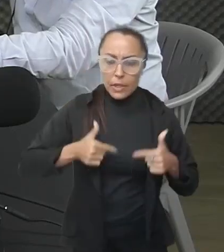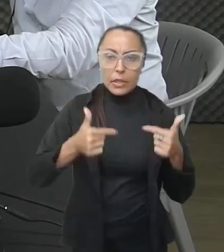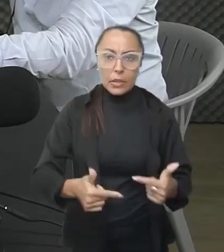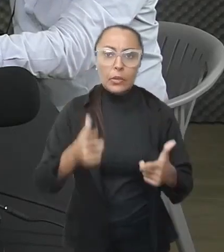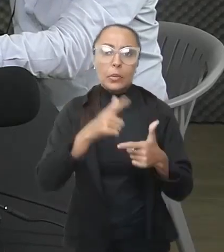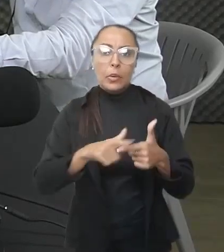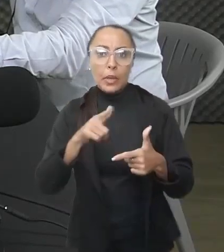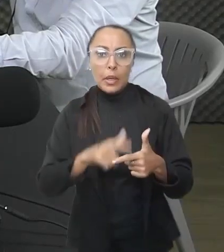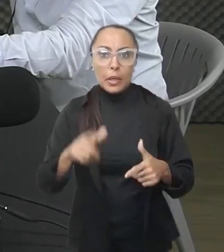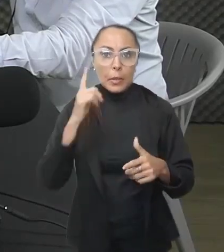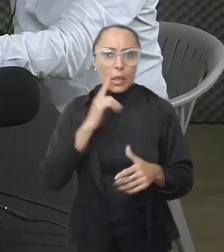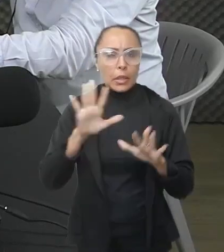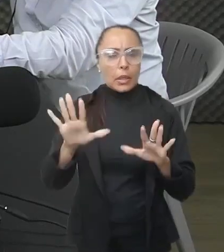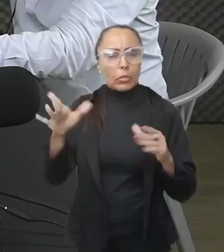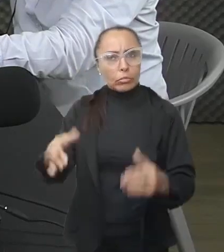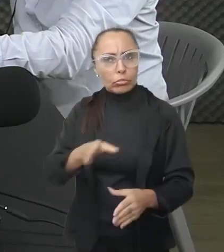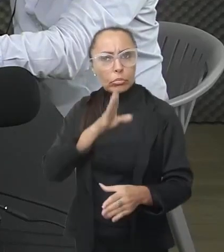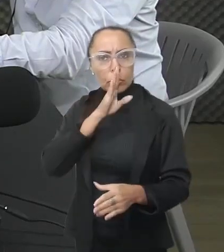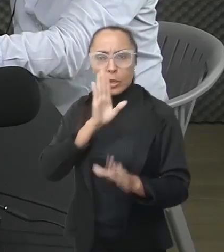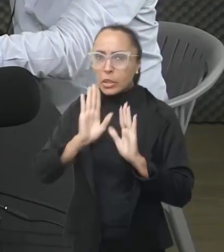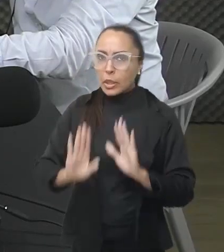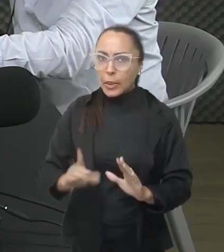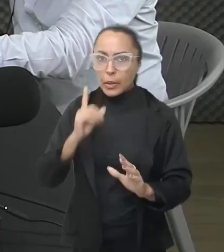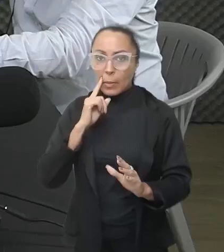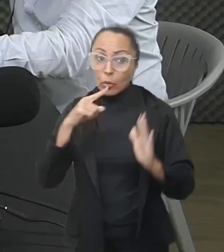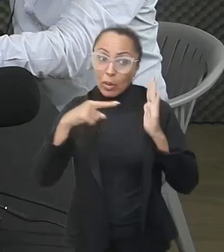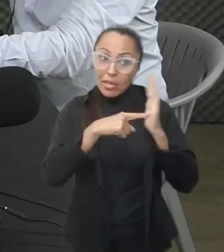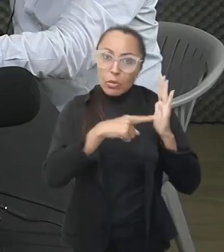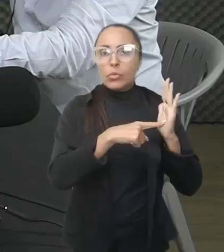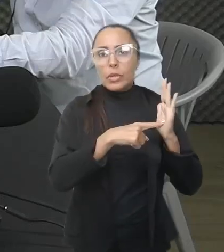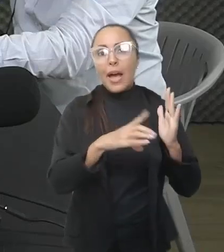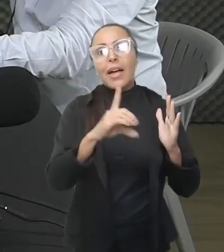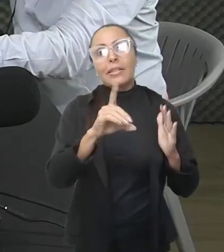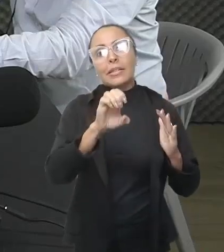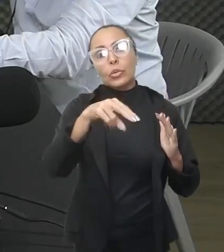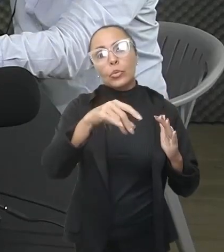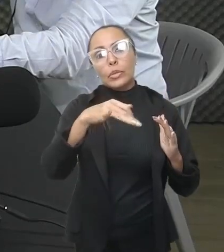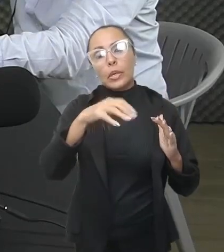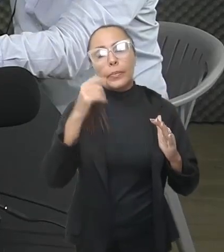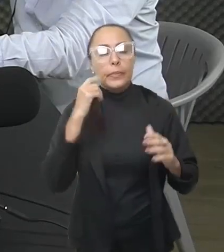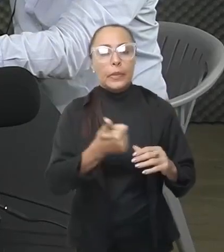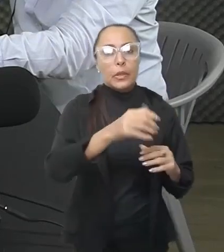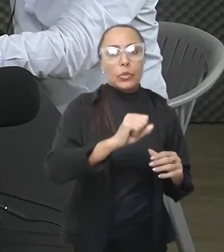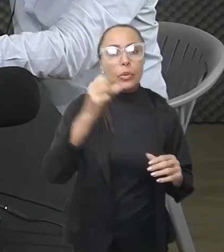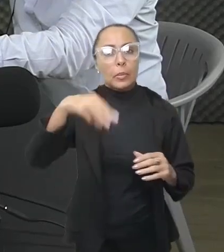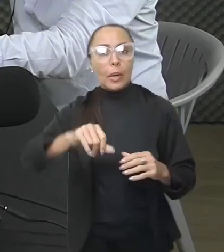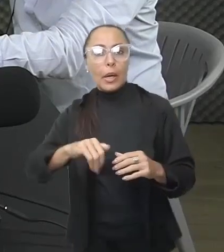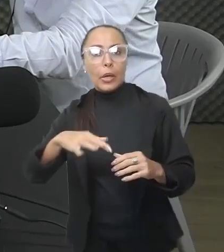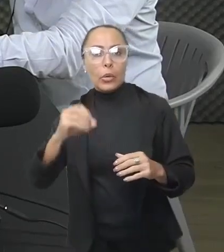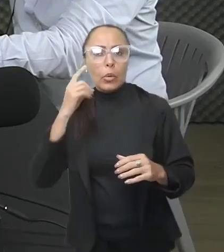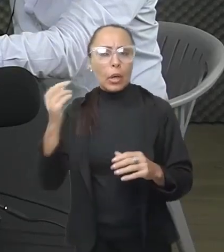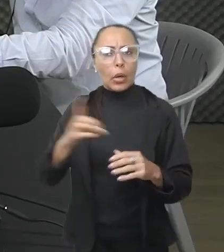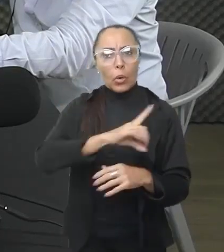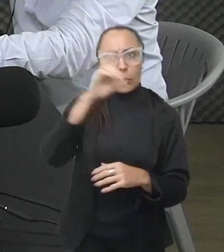problema, não com silenciamento, mas com a denúncia. Veja, 18 de maio é um dia